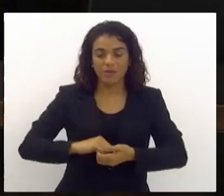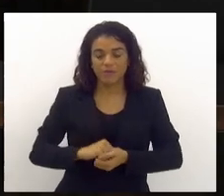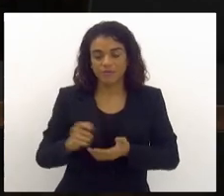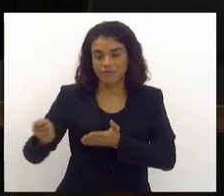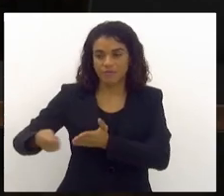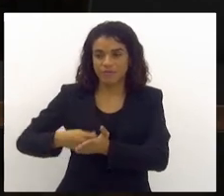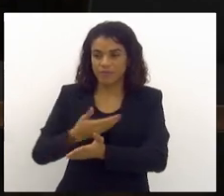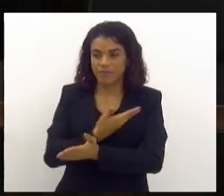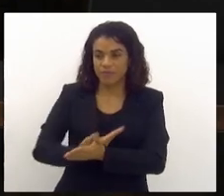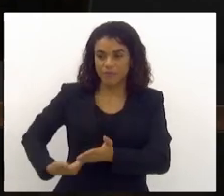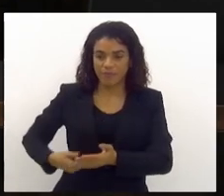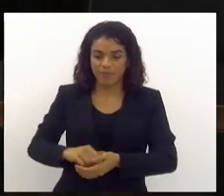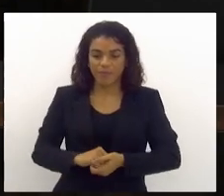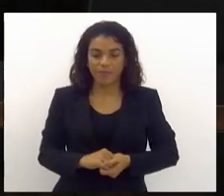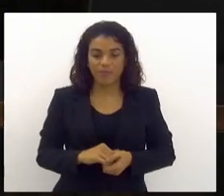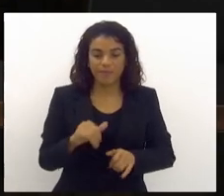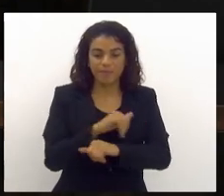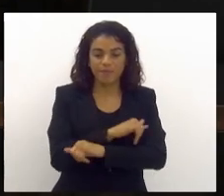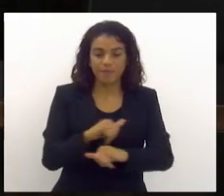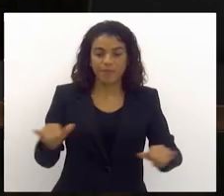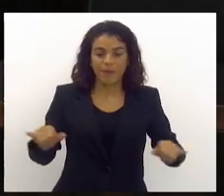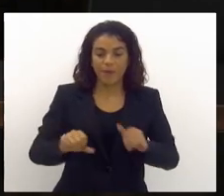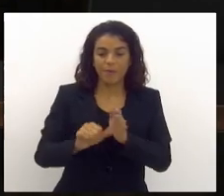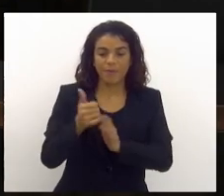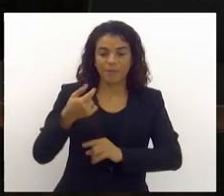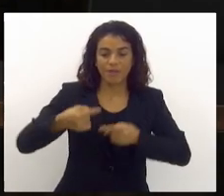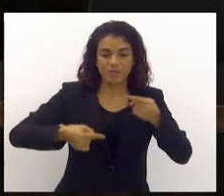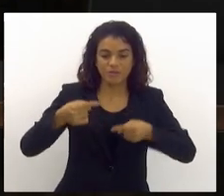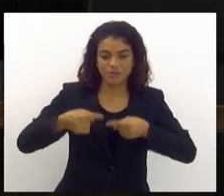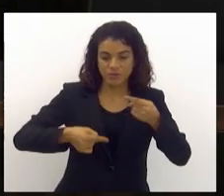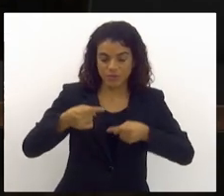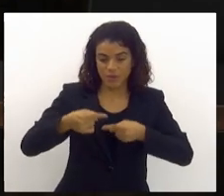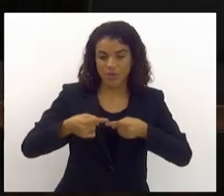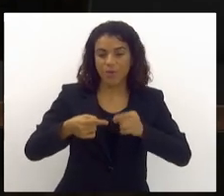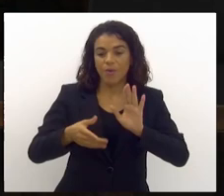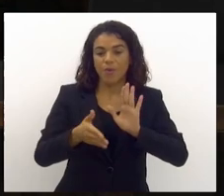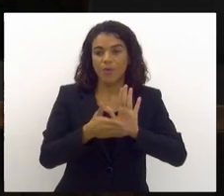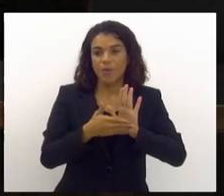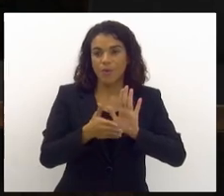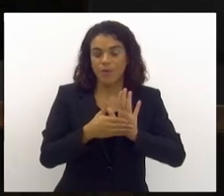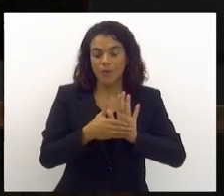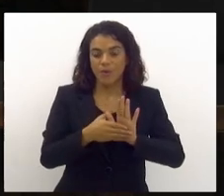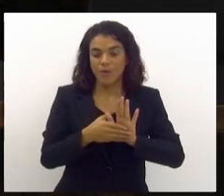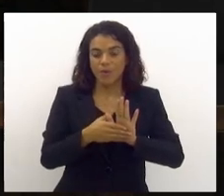vá autógrafo. Anuncio, em primeira discussão,